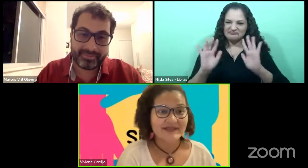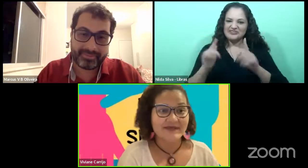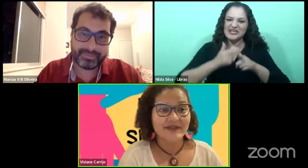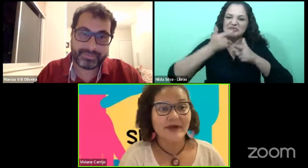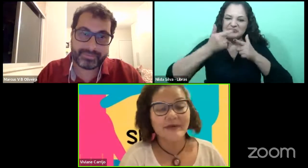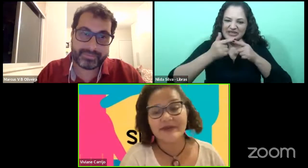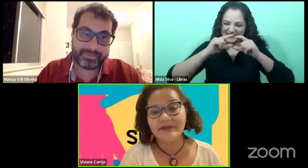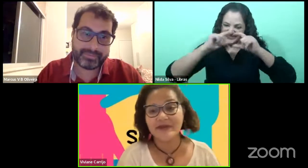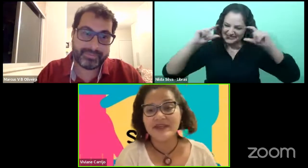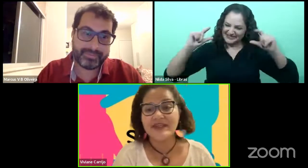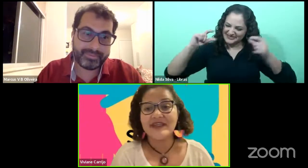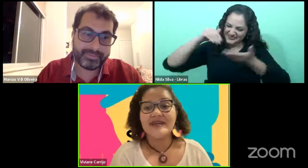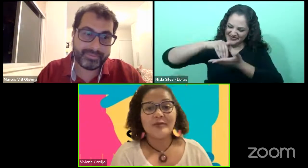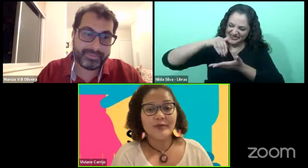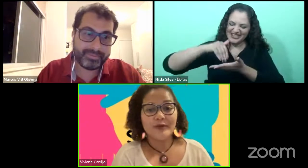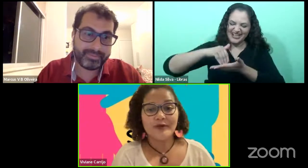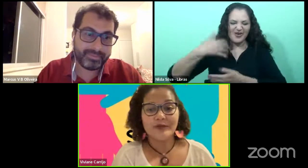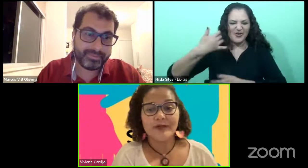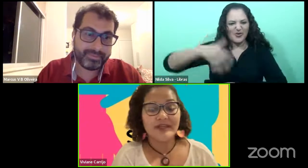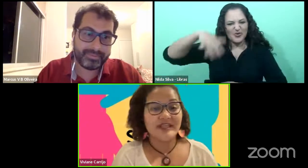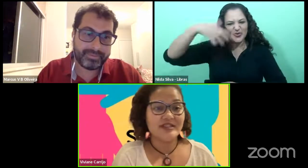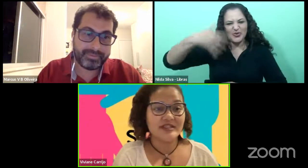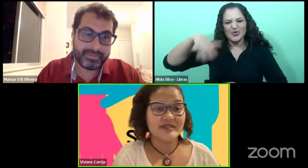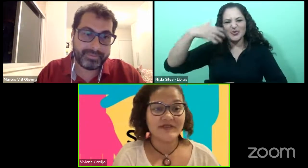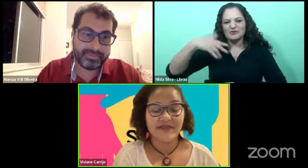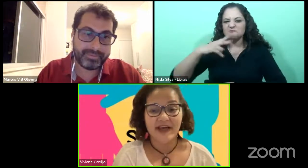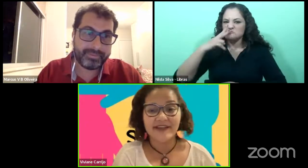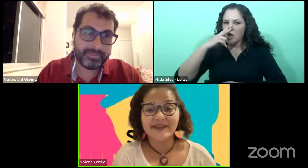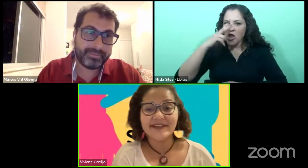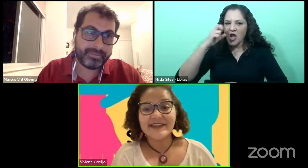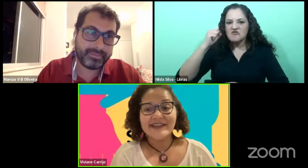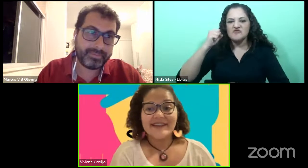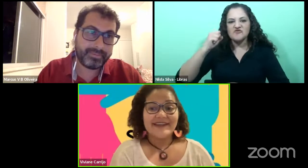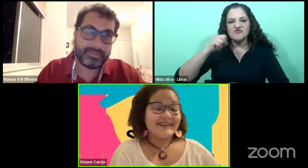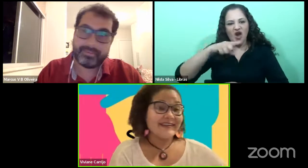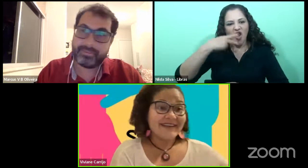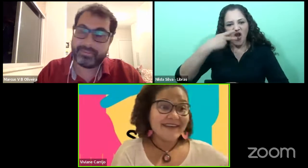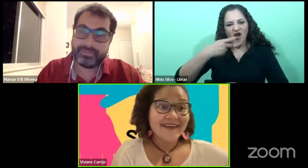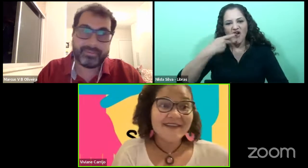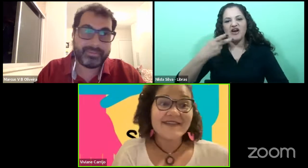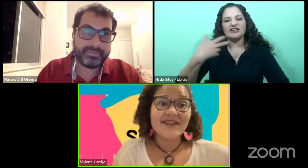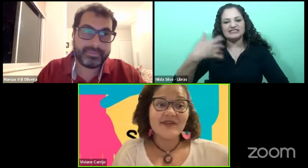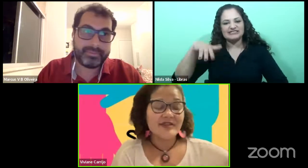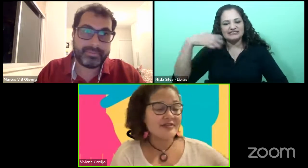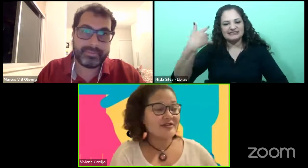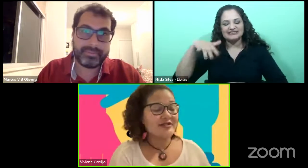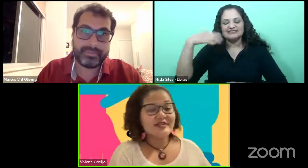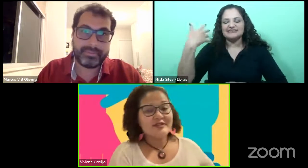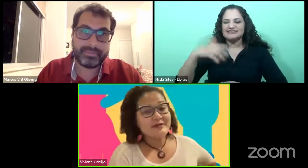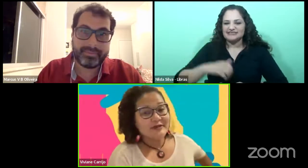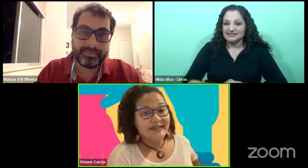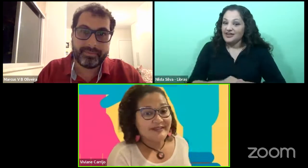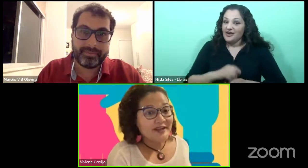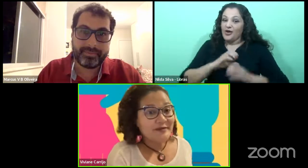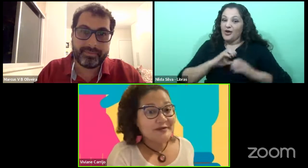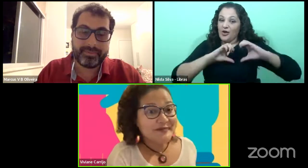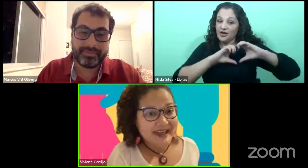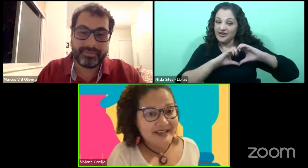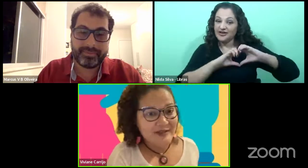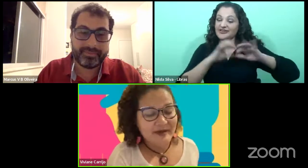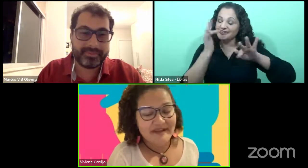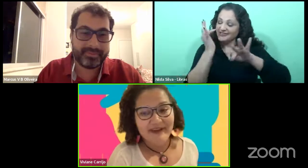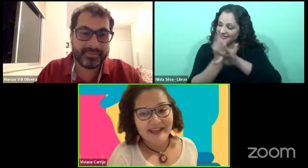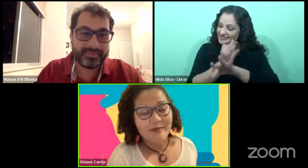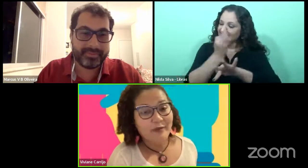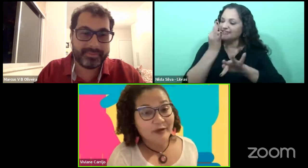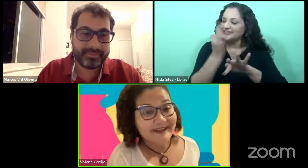frase no final, porque foi muito potente essa fala. E segurem seus corações, porque teremos